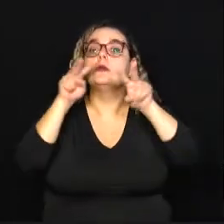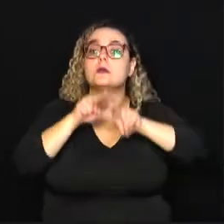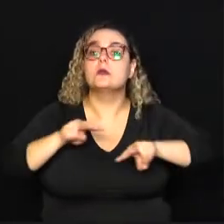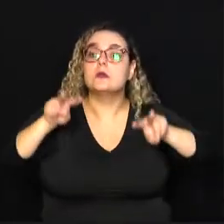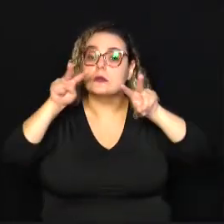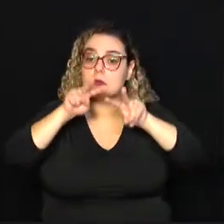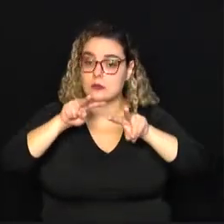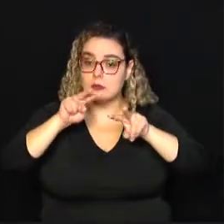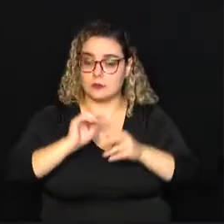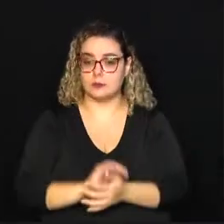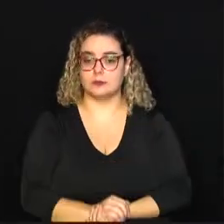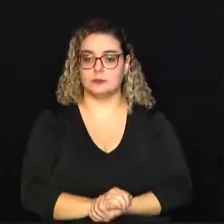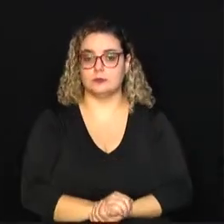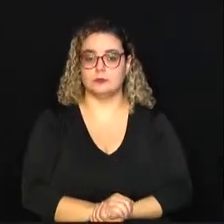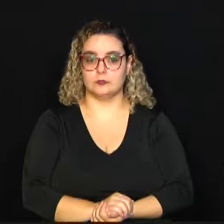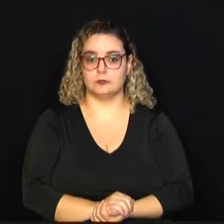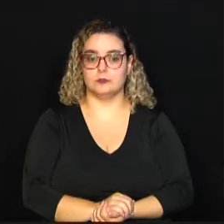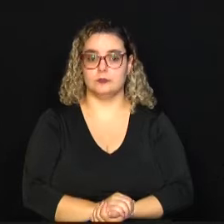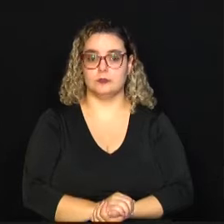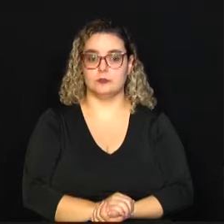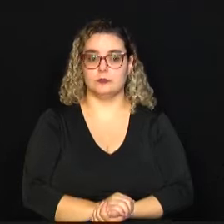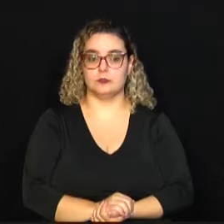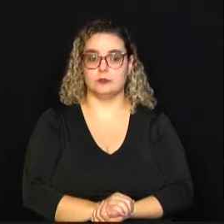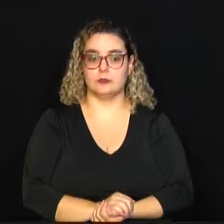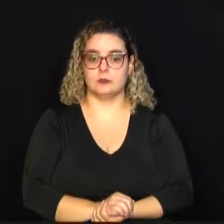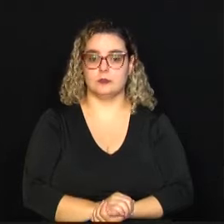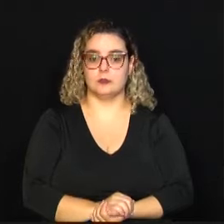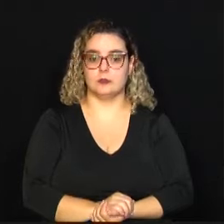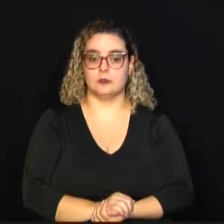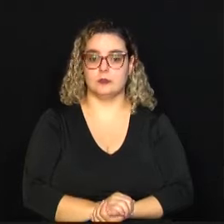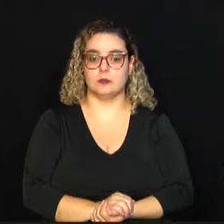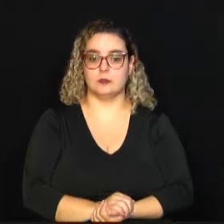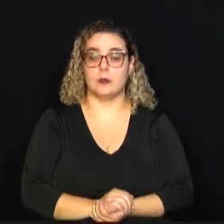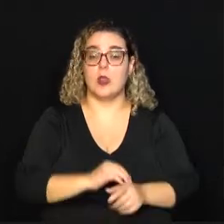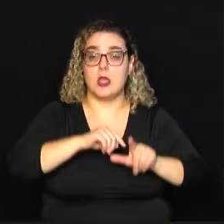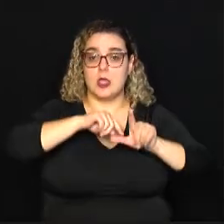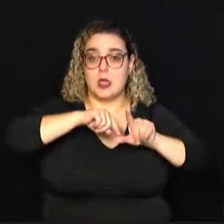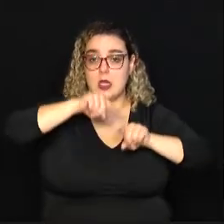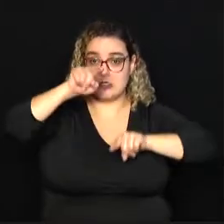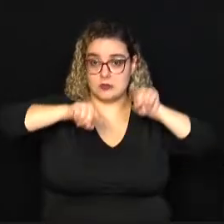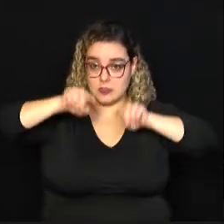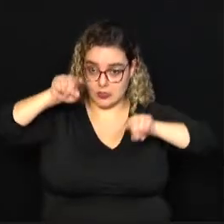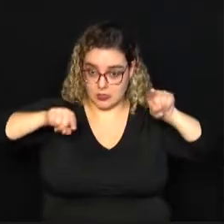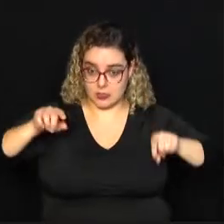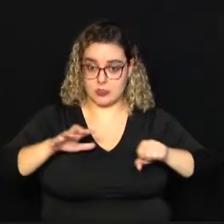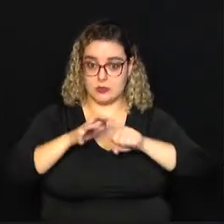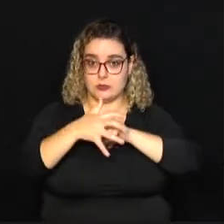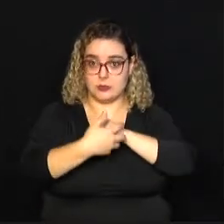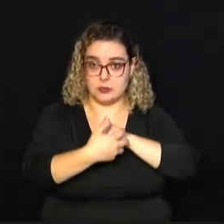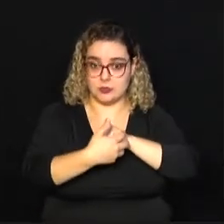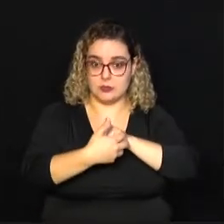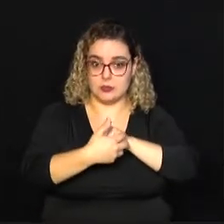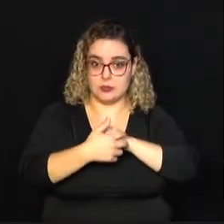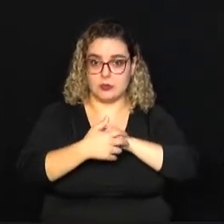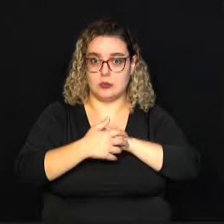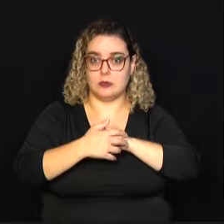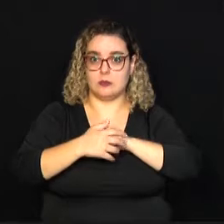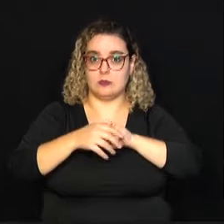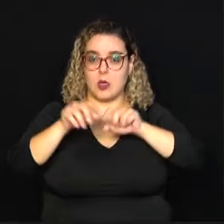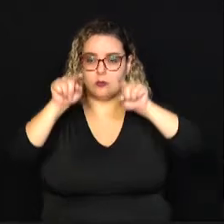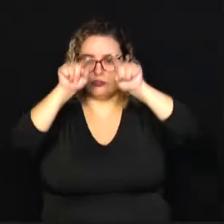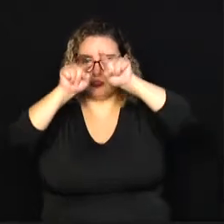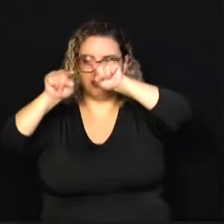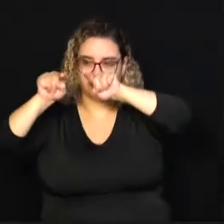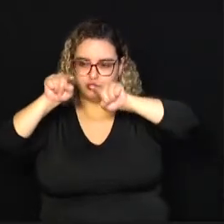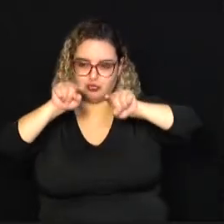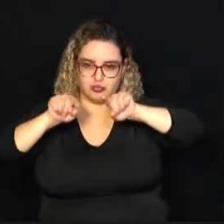vendo a prevalência das variantes do coronavírus, essas que eu mostrei, aquela árvore ali, são o tanto de variante que já